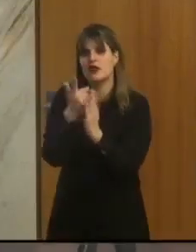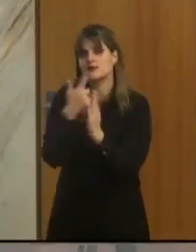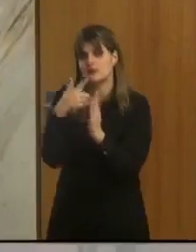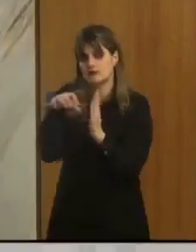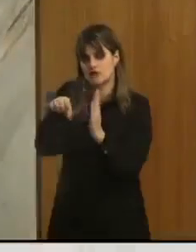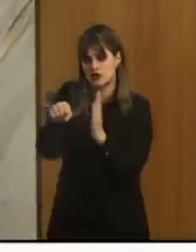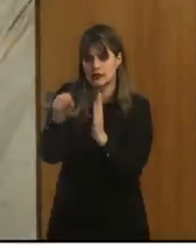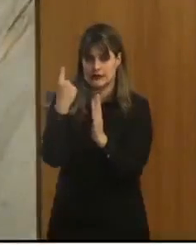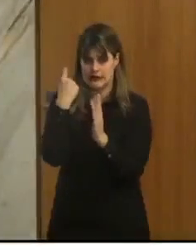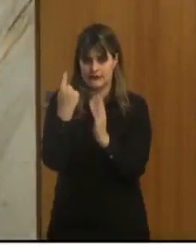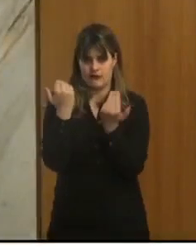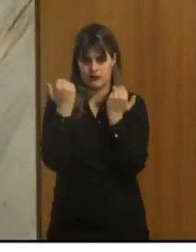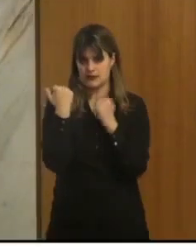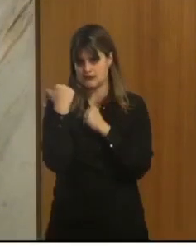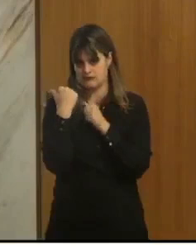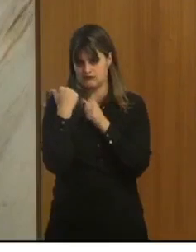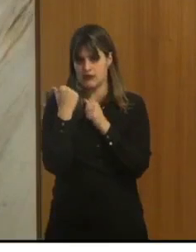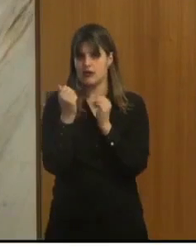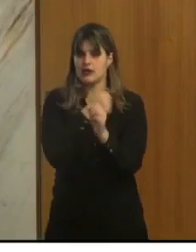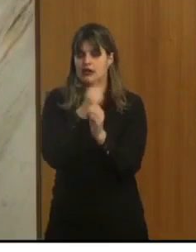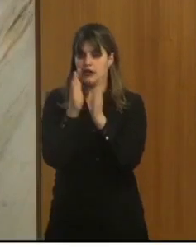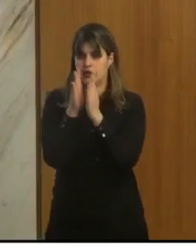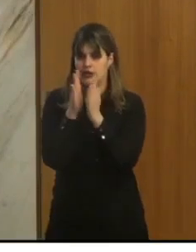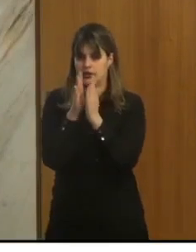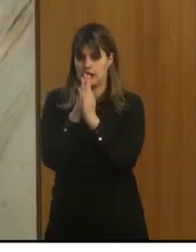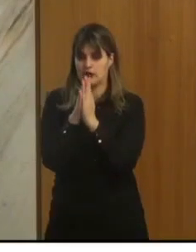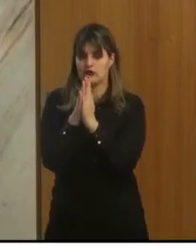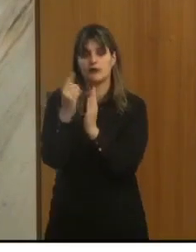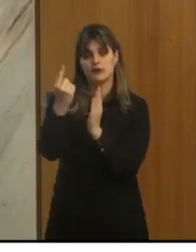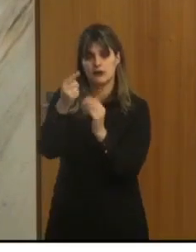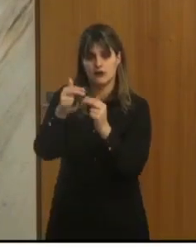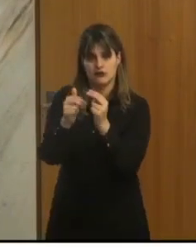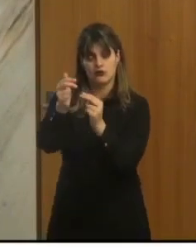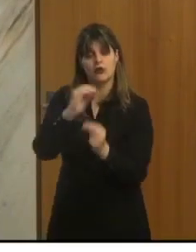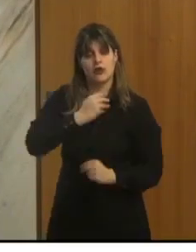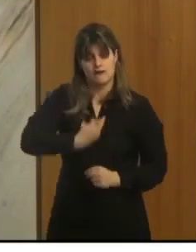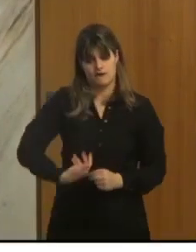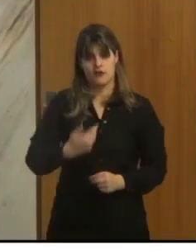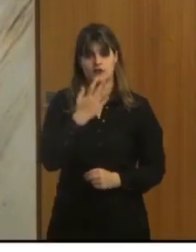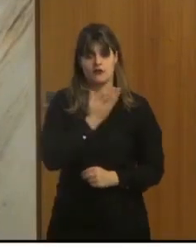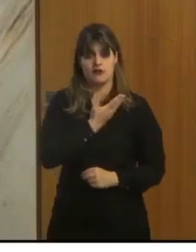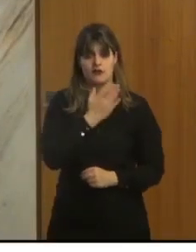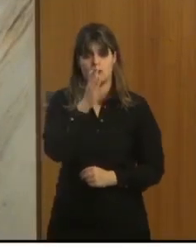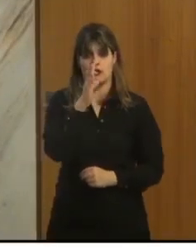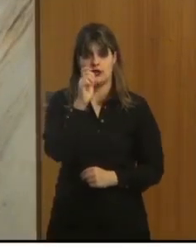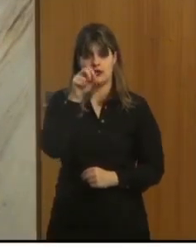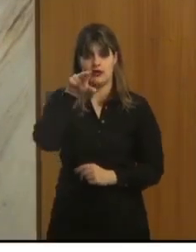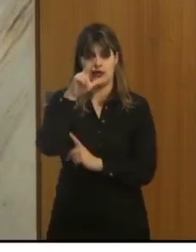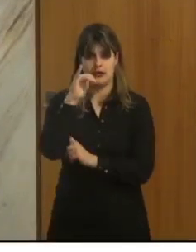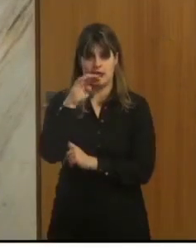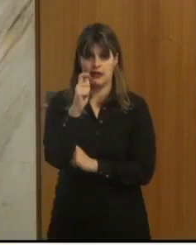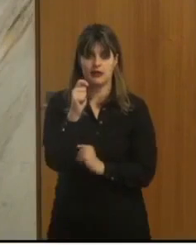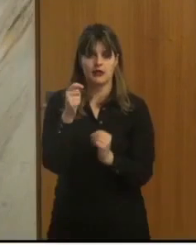neste slide, que é uma igreja feita a mando do Infante Dom Henrique, à qual ele tinha acesso para